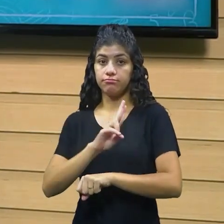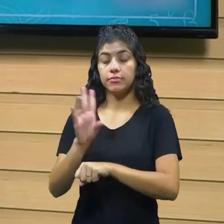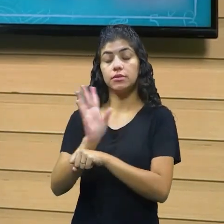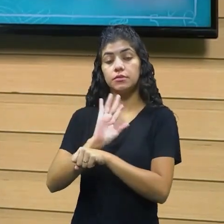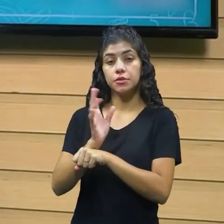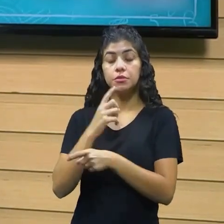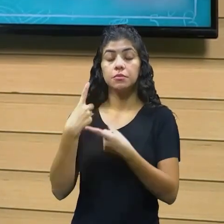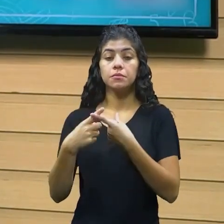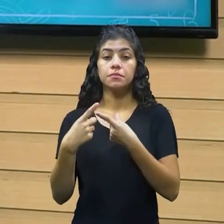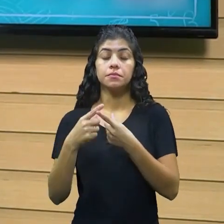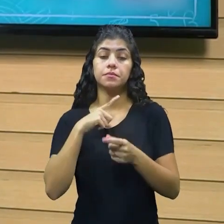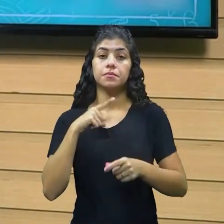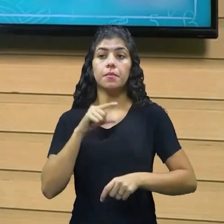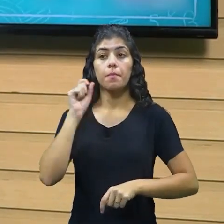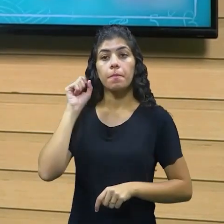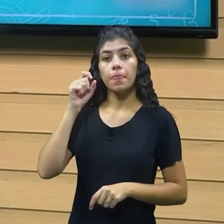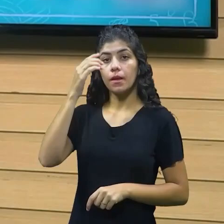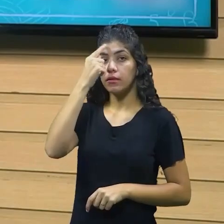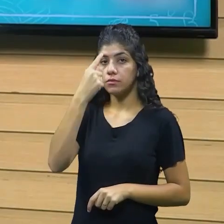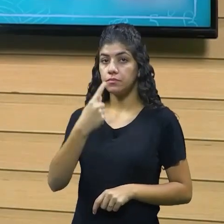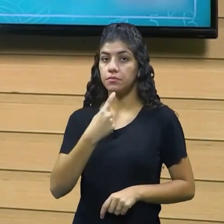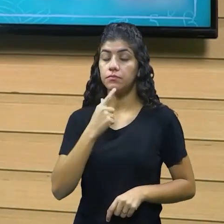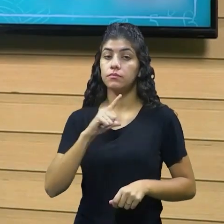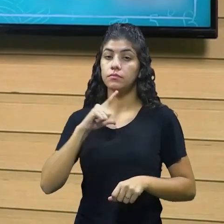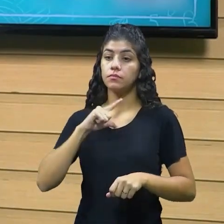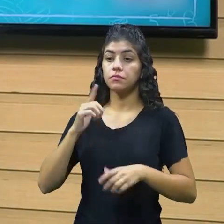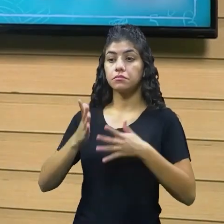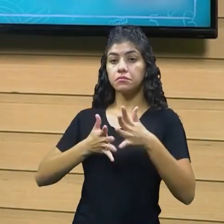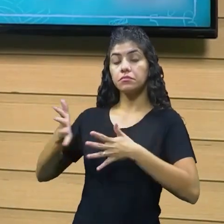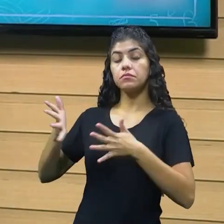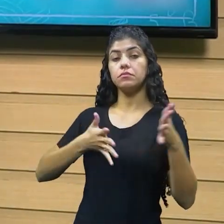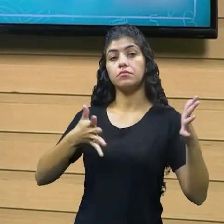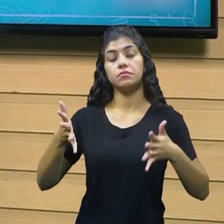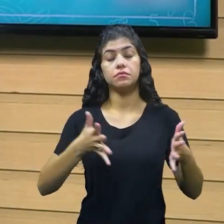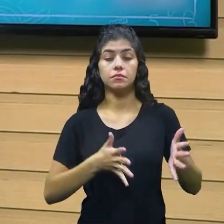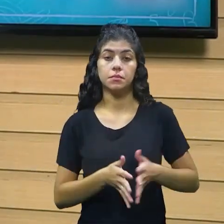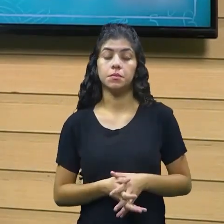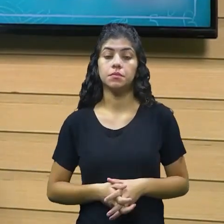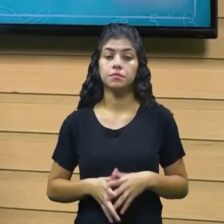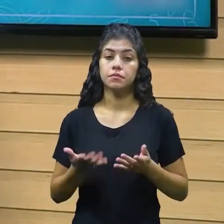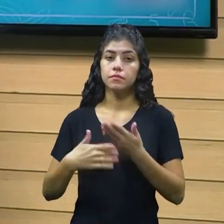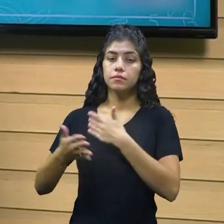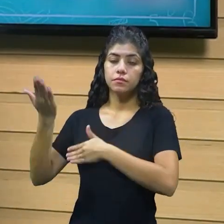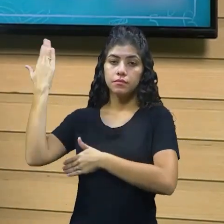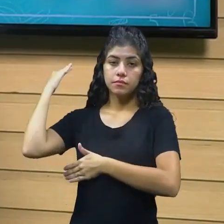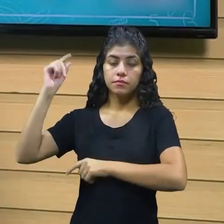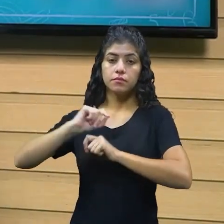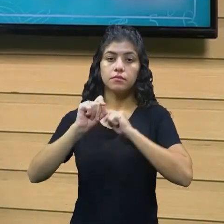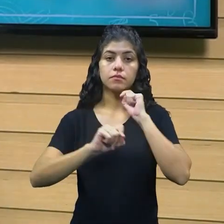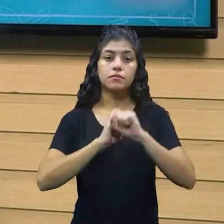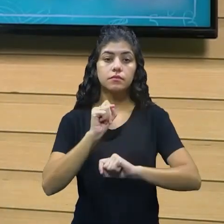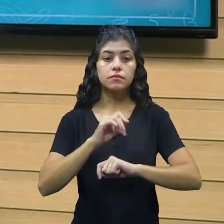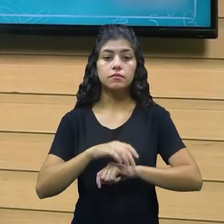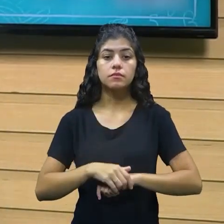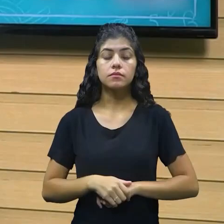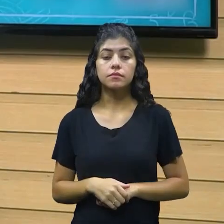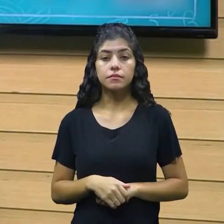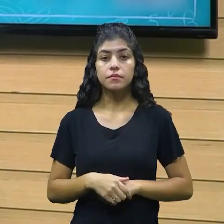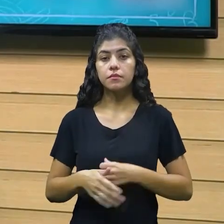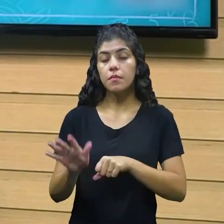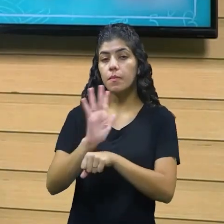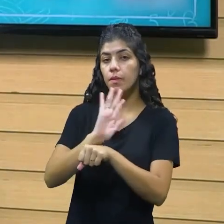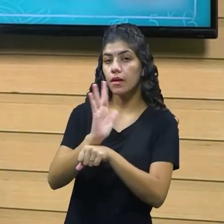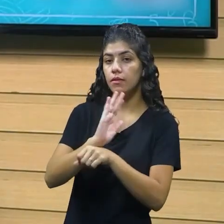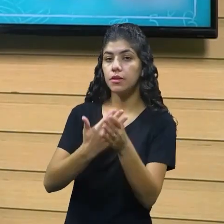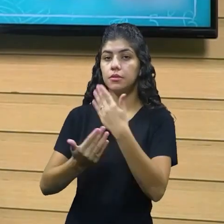porque são imagens que têm movimento. Então, imagens em movimento. Antigamente, os filmes